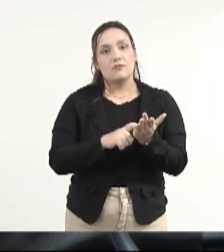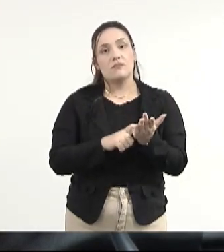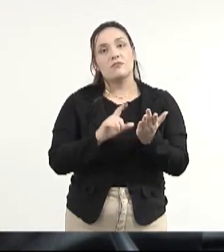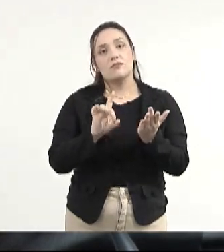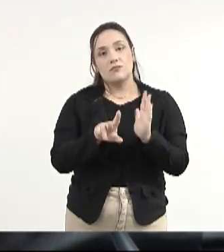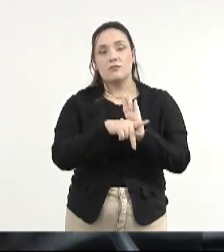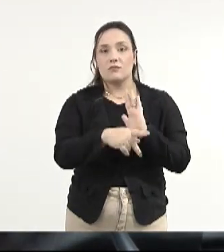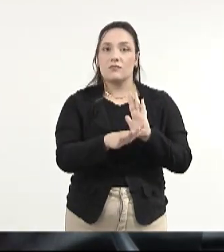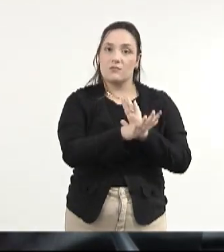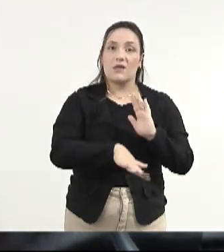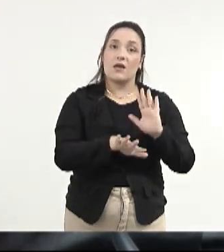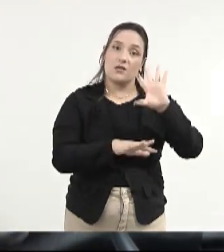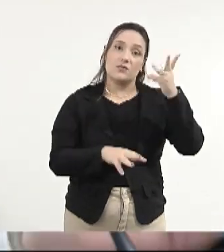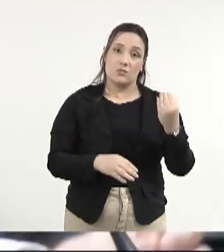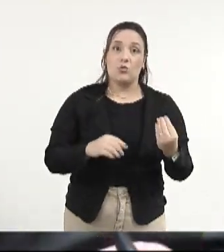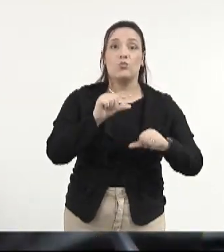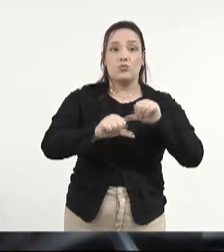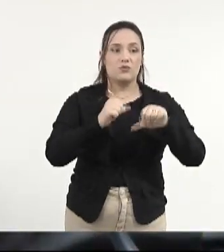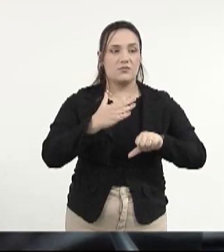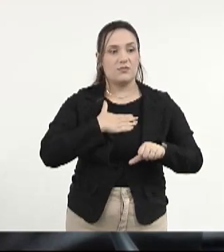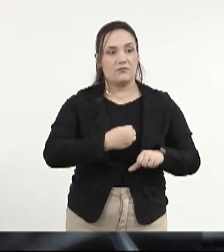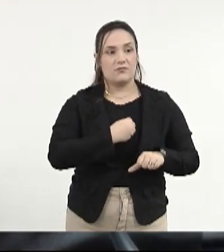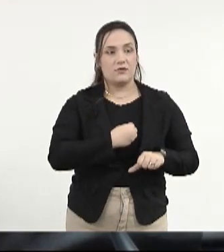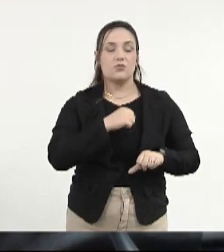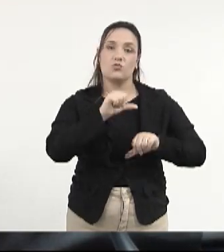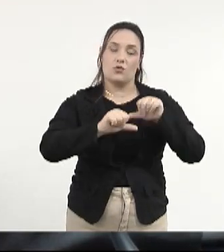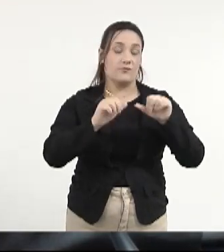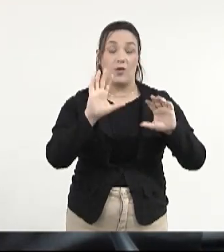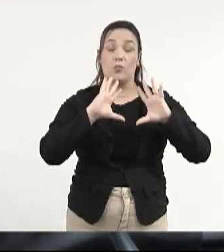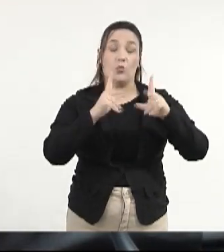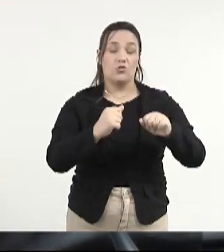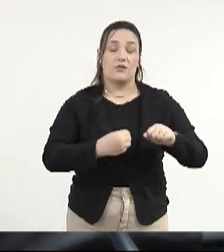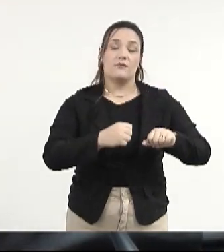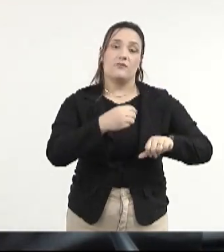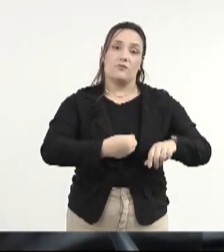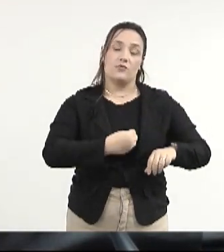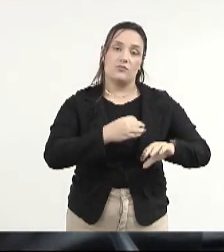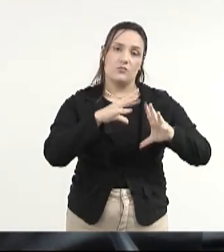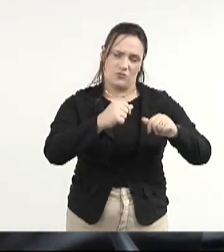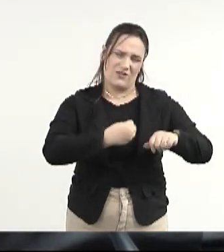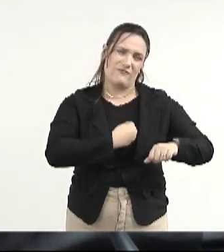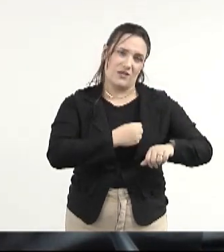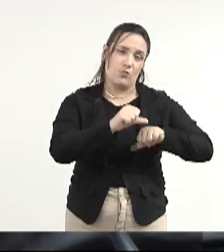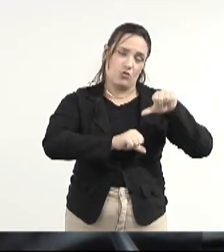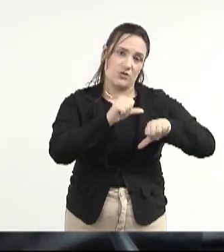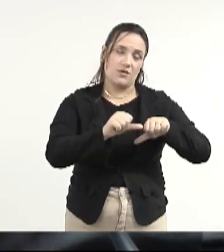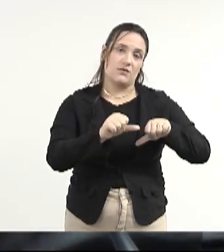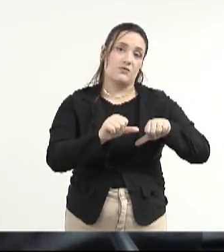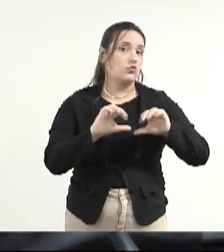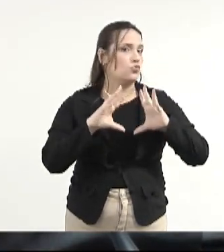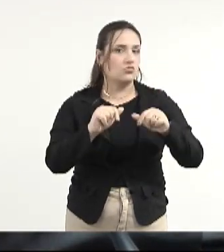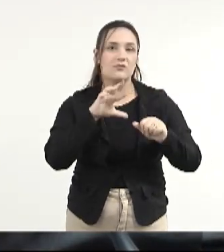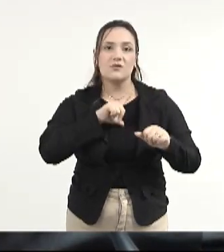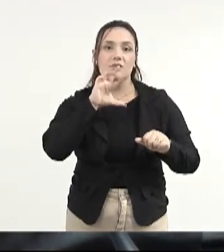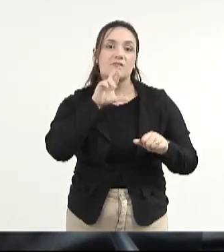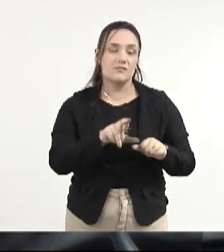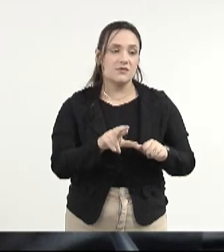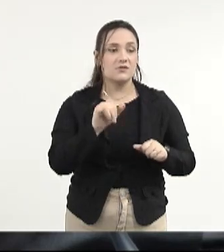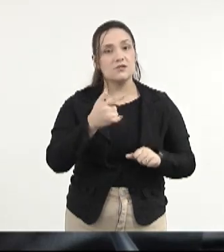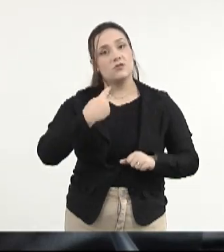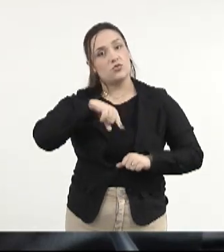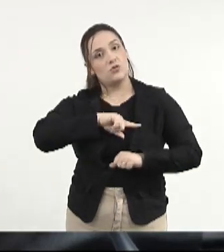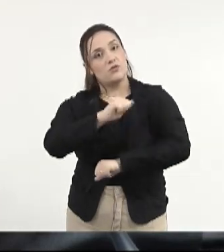lado espiritual, que muda a vida da pessoa, tudo. Tem resposta para tudo na Bíblia. E se os